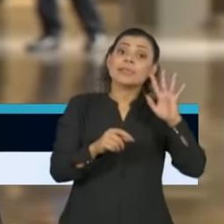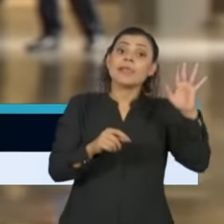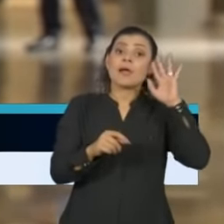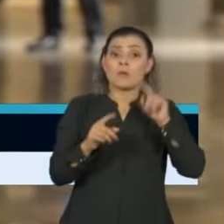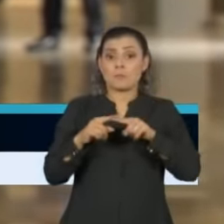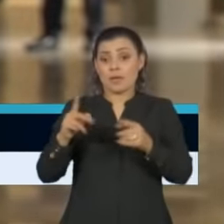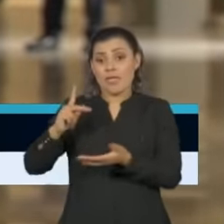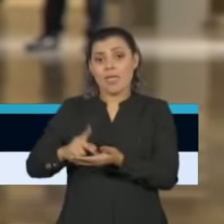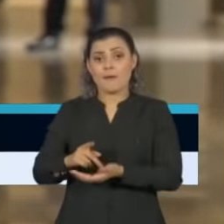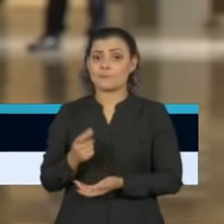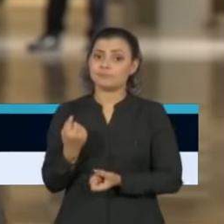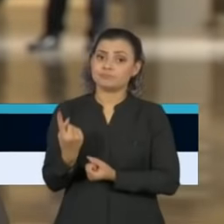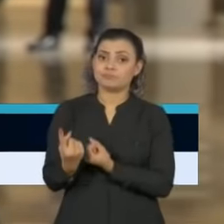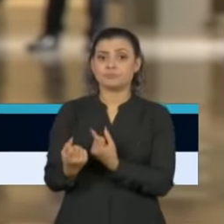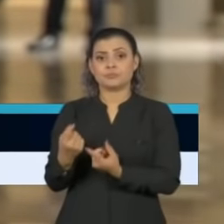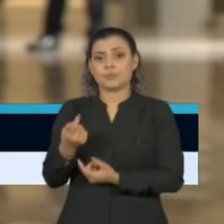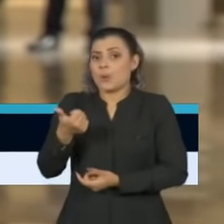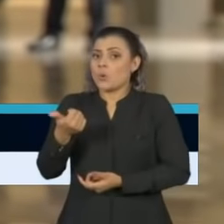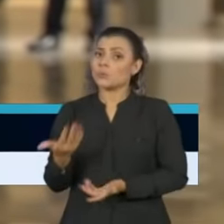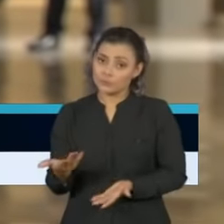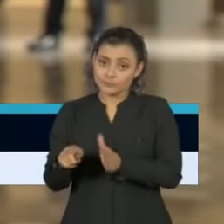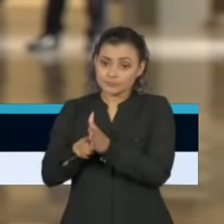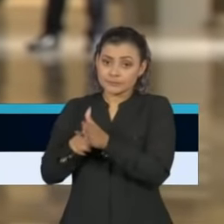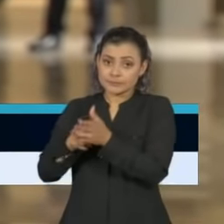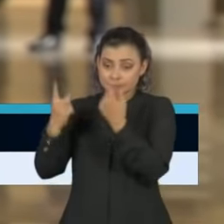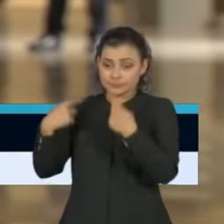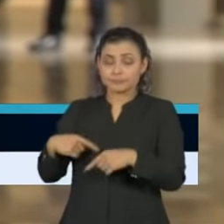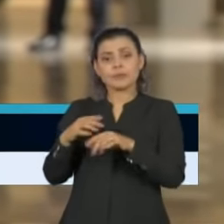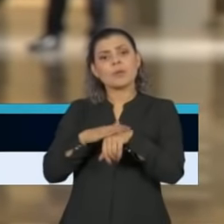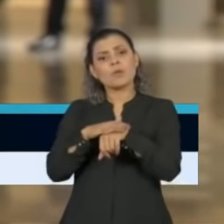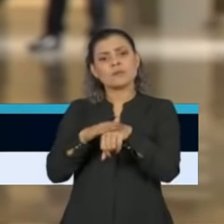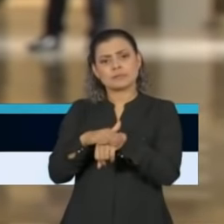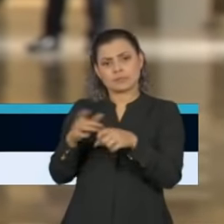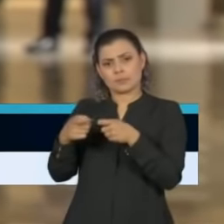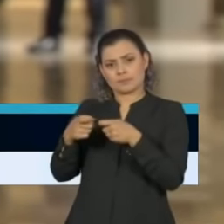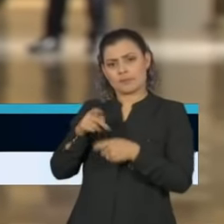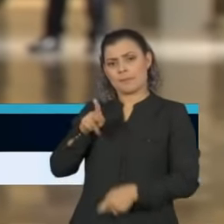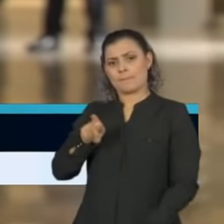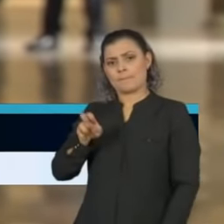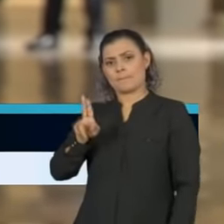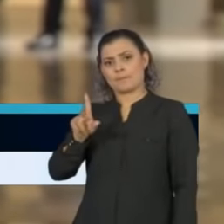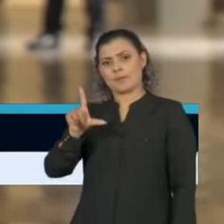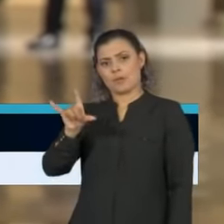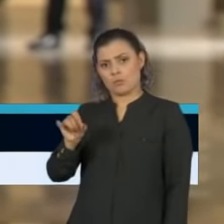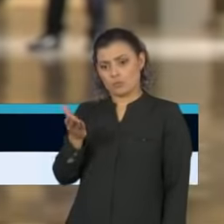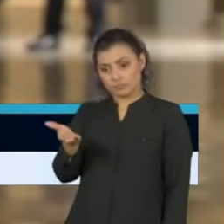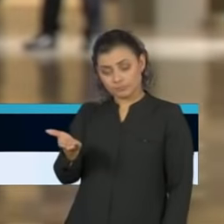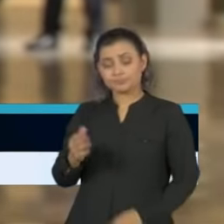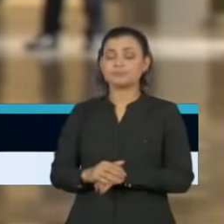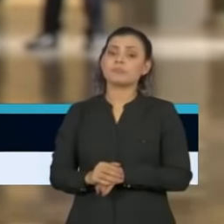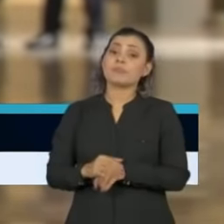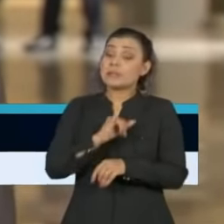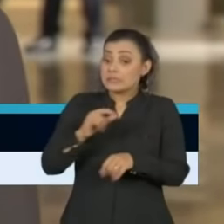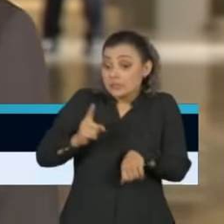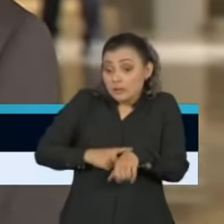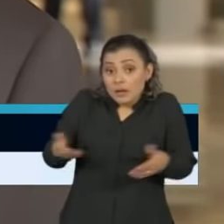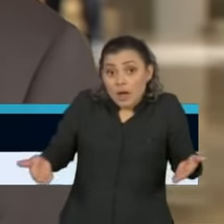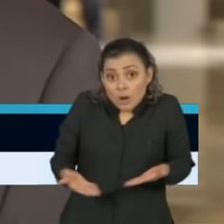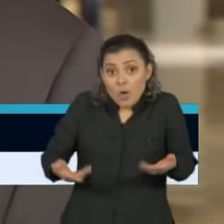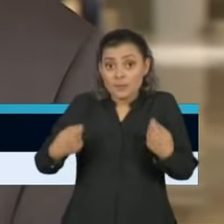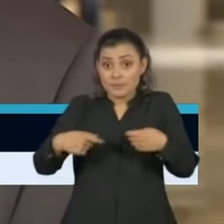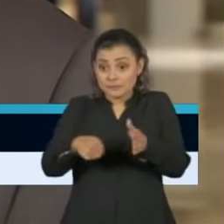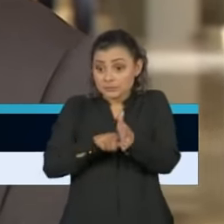esse. Então, agora, conversando com o Dr. Paulo, que está aqui, nesse momento, se nós precisássemos fazer exames